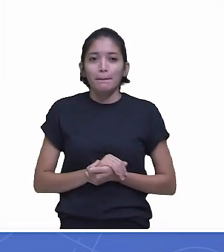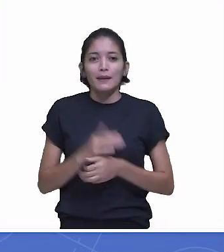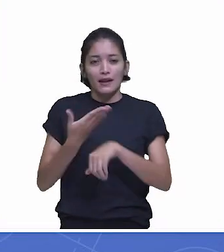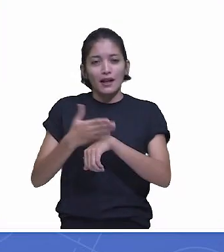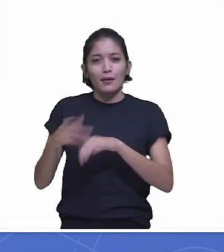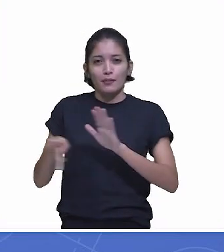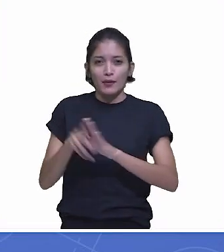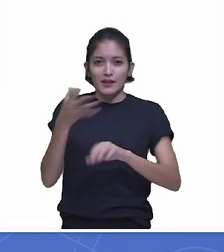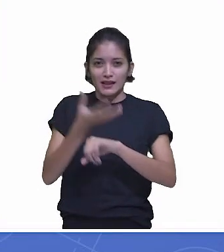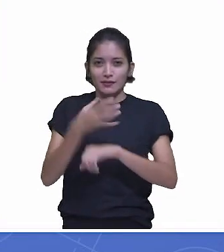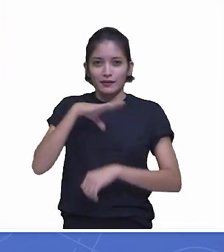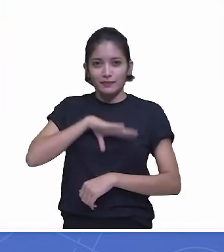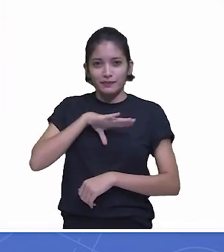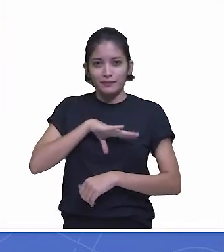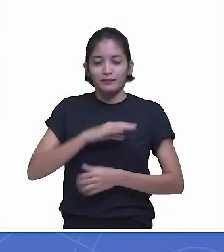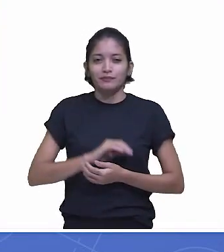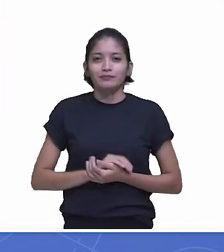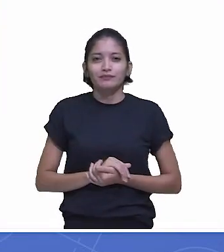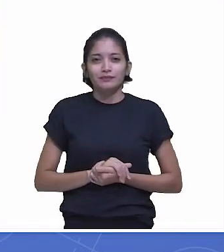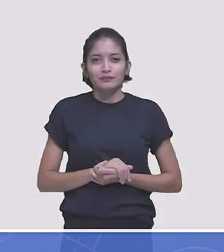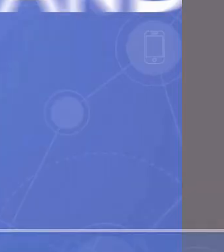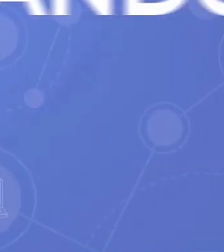Língua Portuguesa.